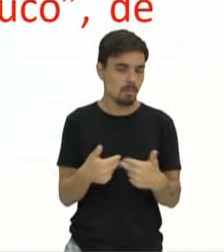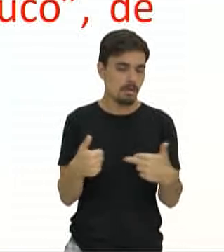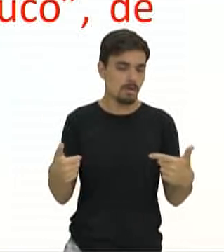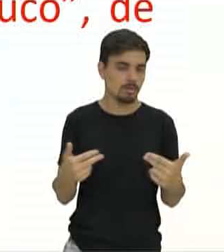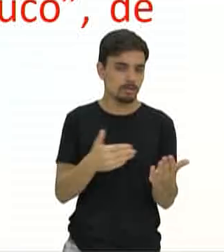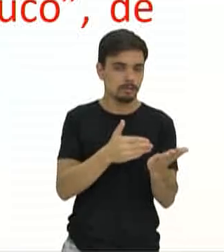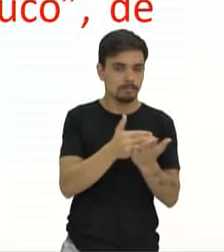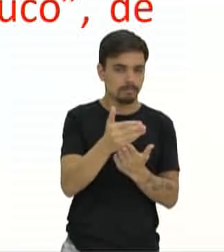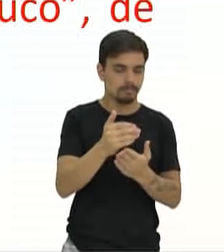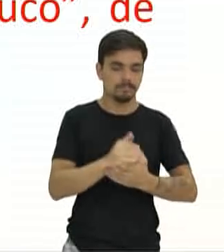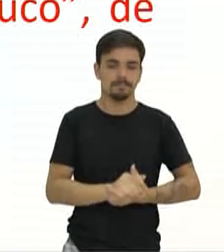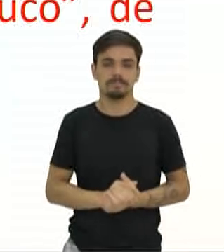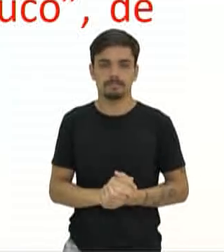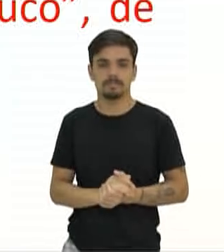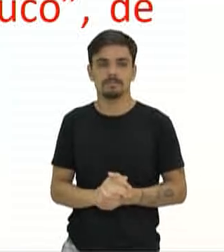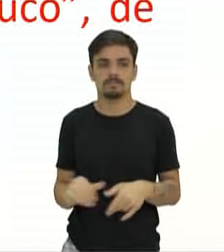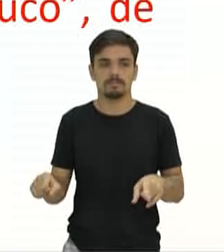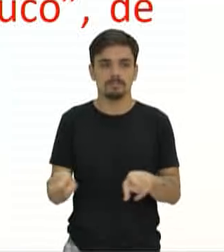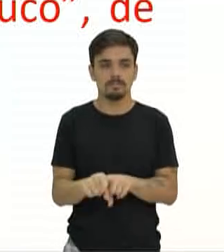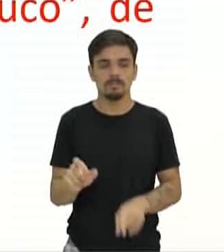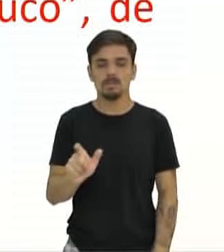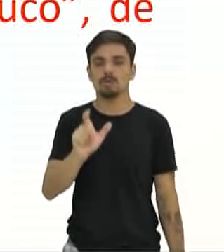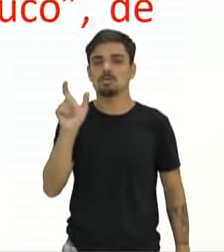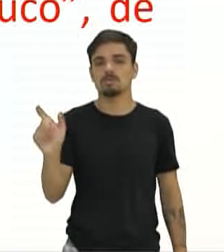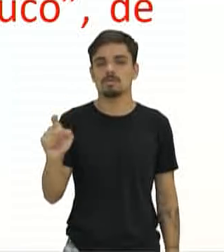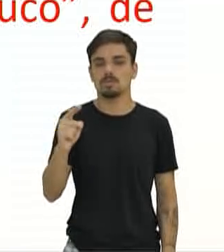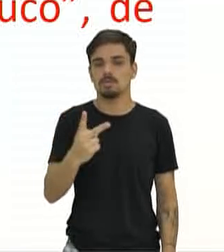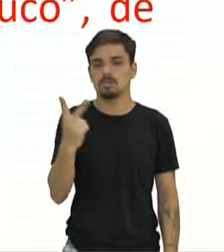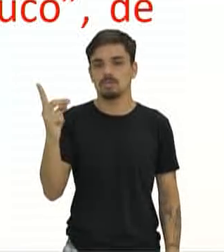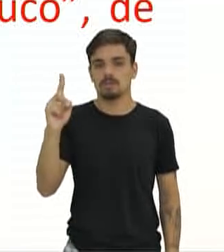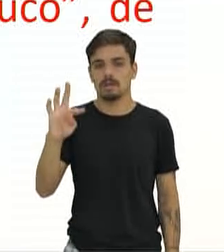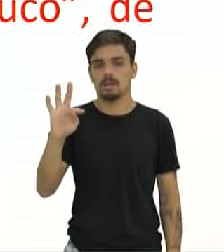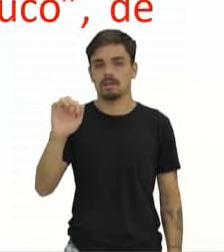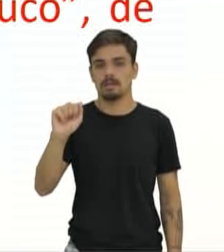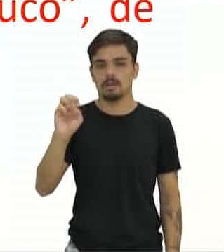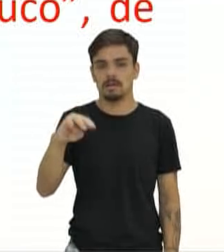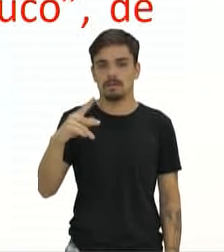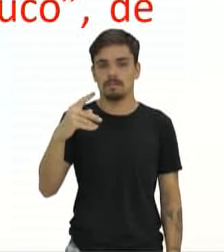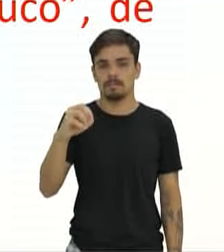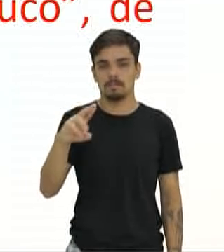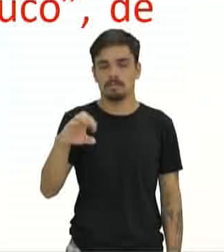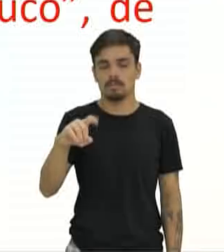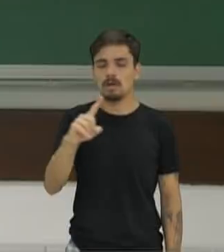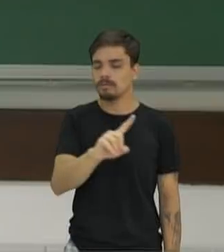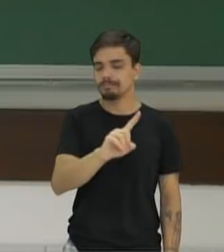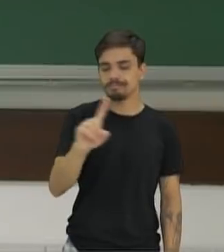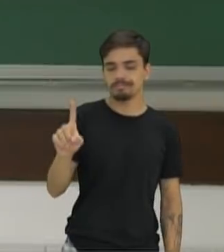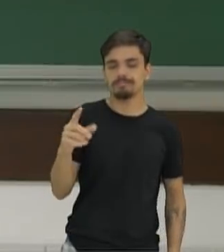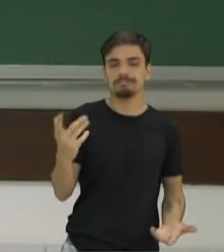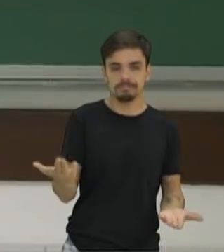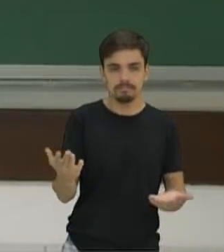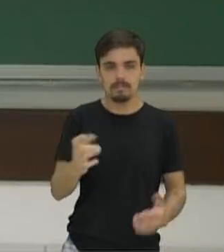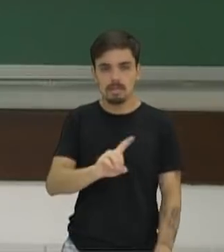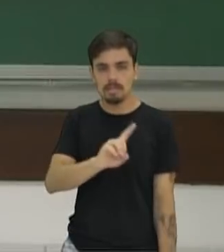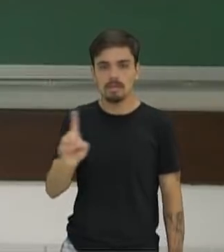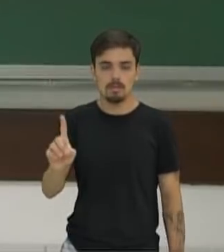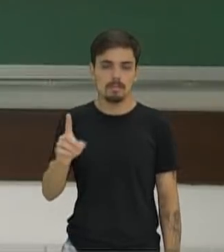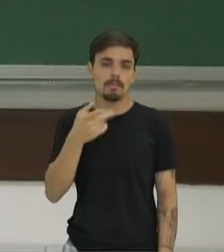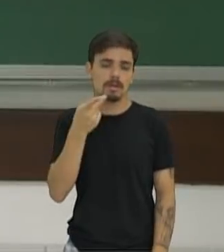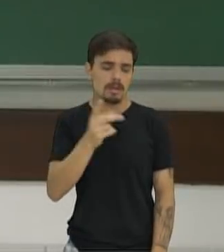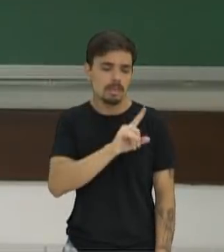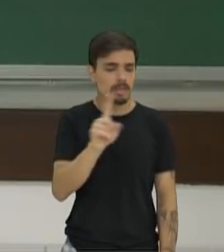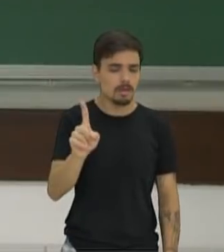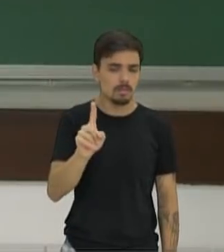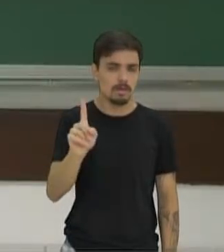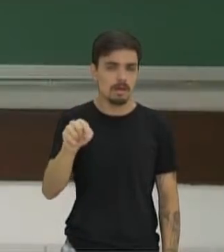começa ali com o logo. E o segundo, que é o tampouco, de negação. Então, para eu não dizer não, eu uso